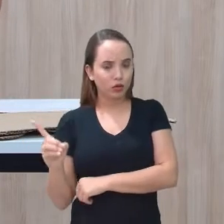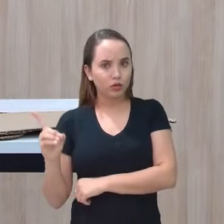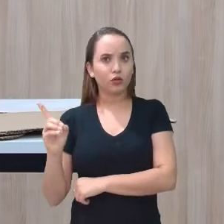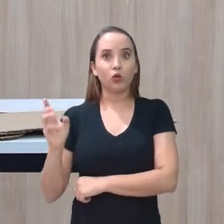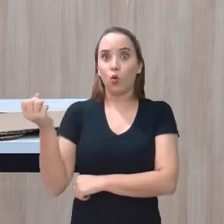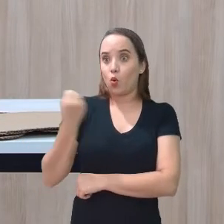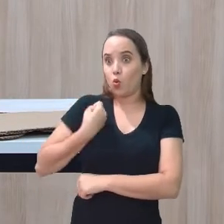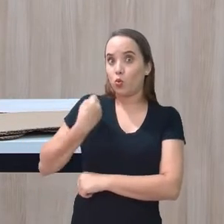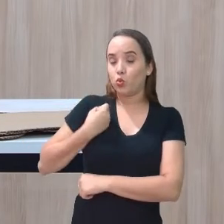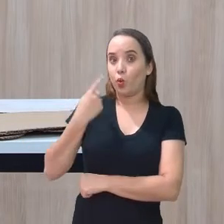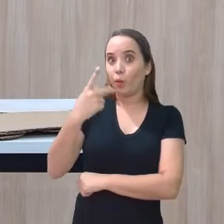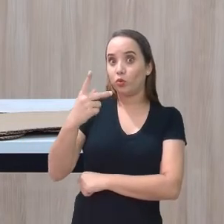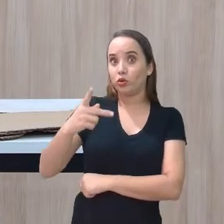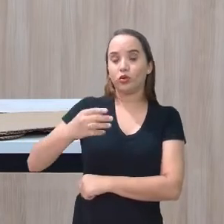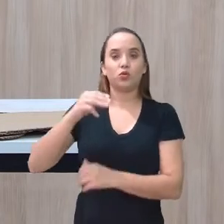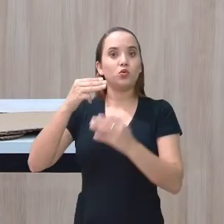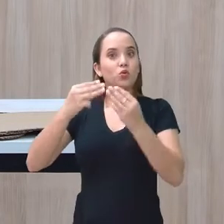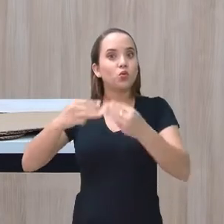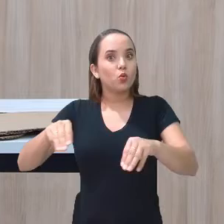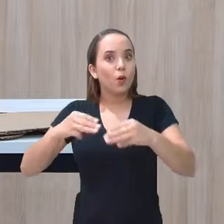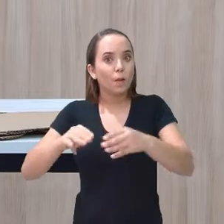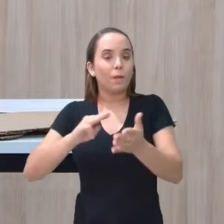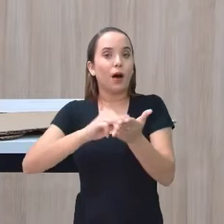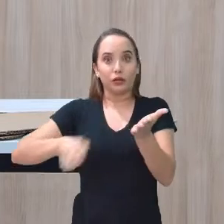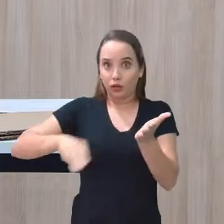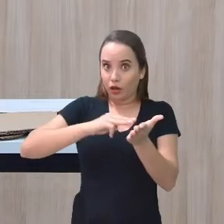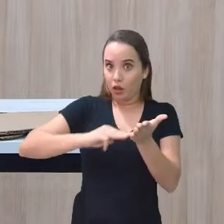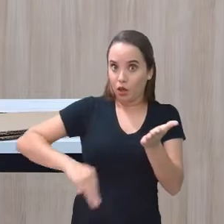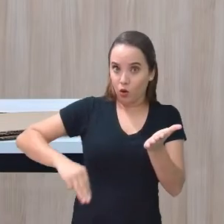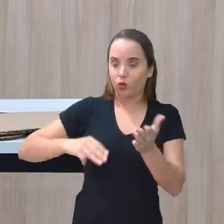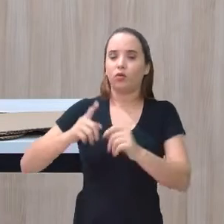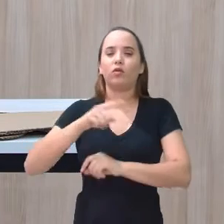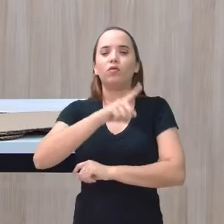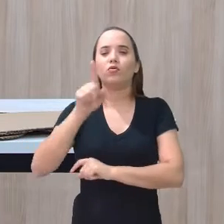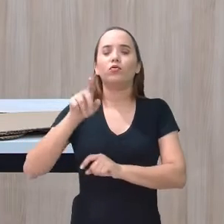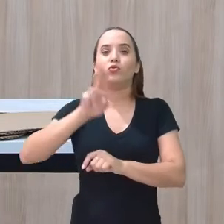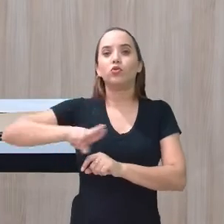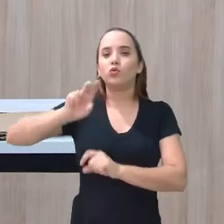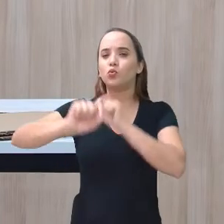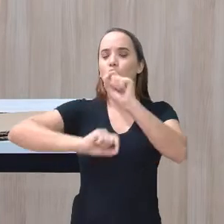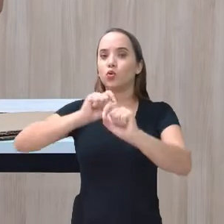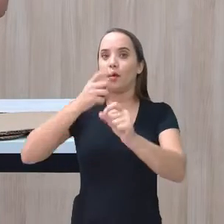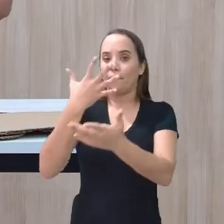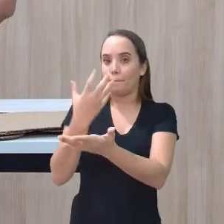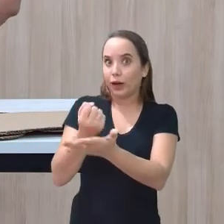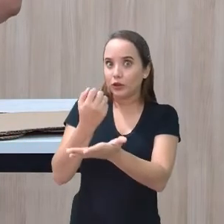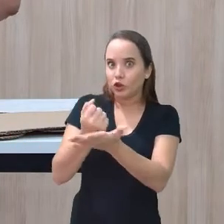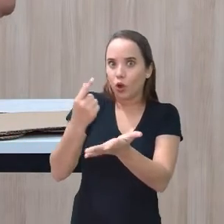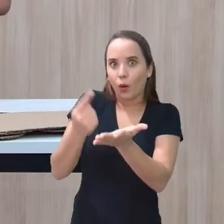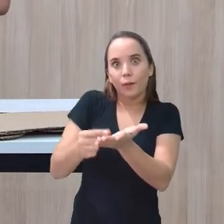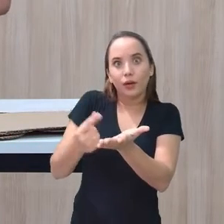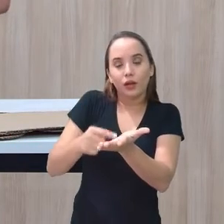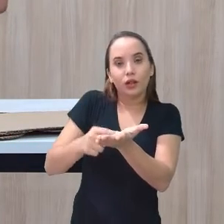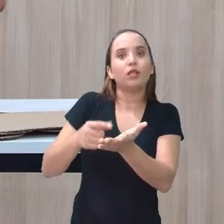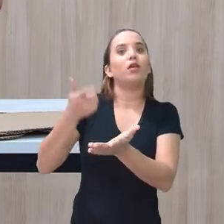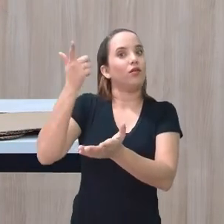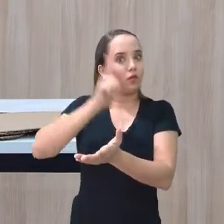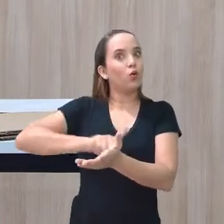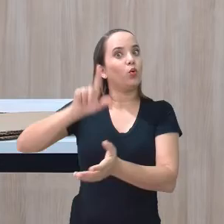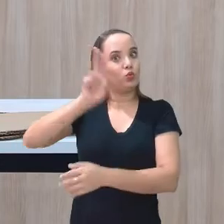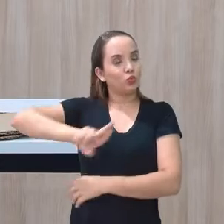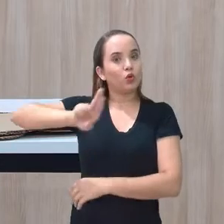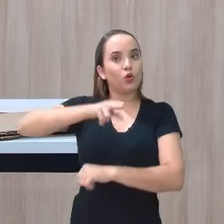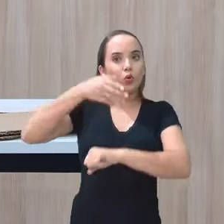o número da matrícula de vocês, para que vocês possam baixar o aplicativo e preencher